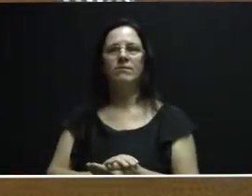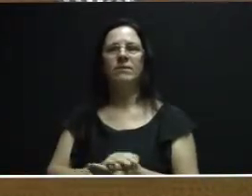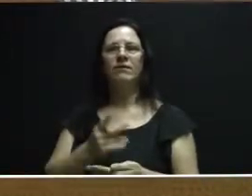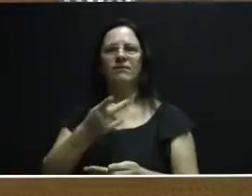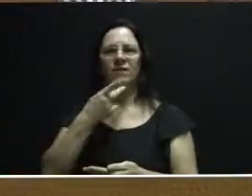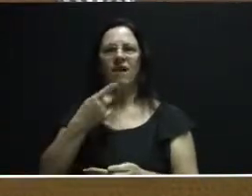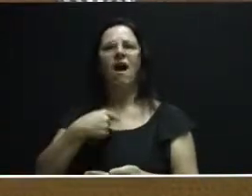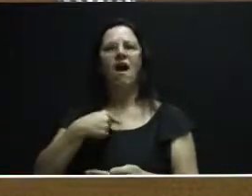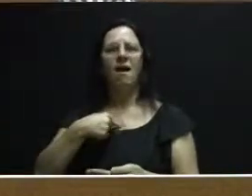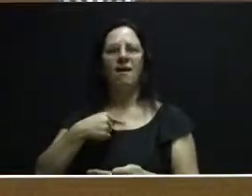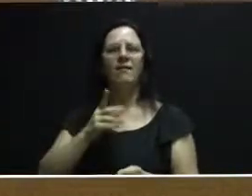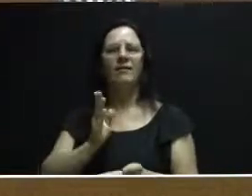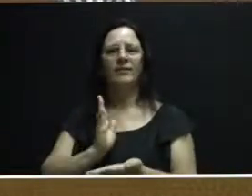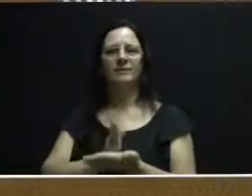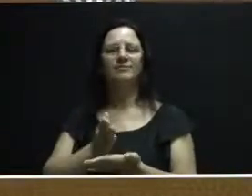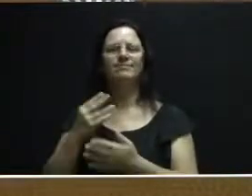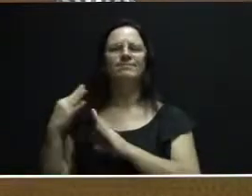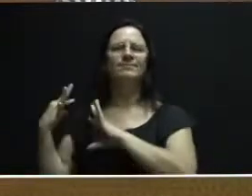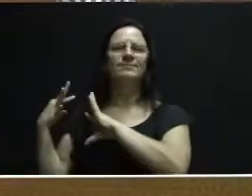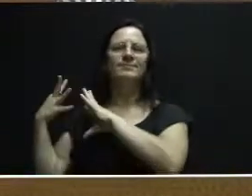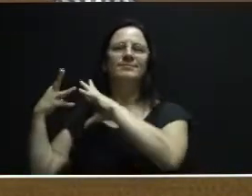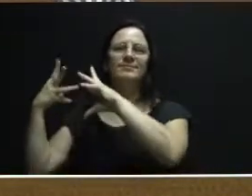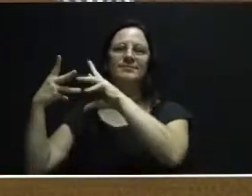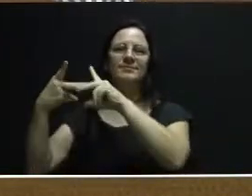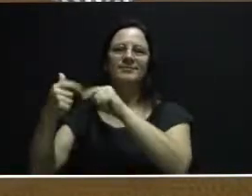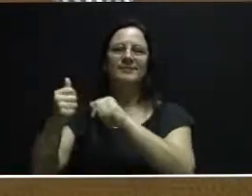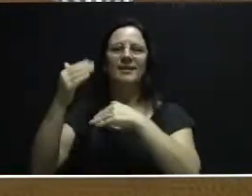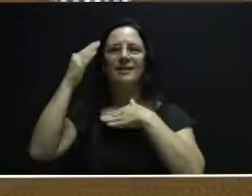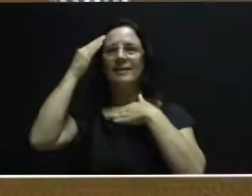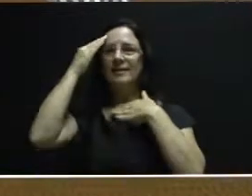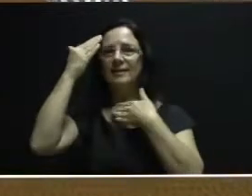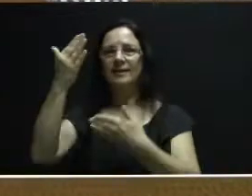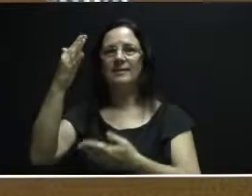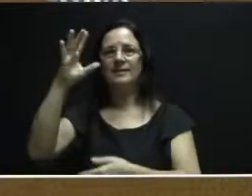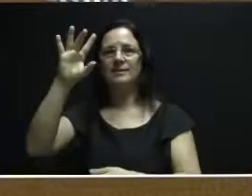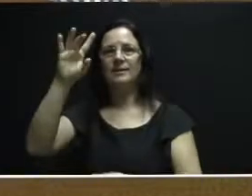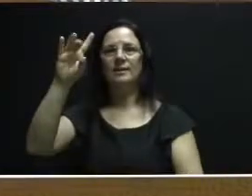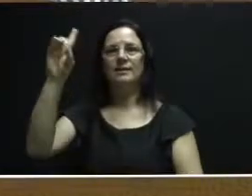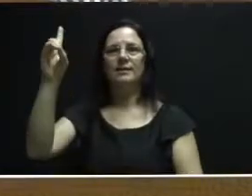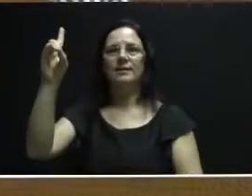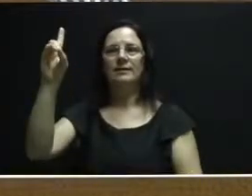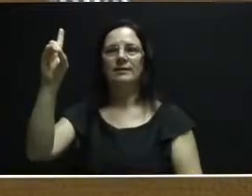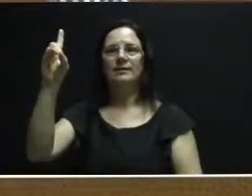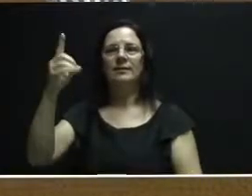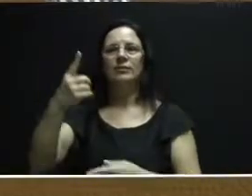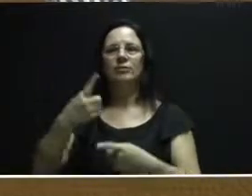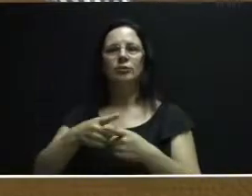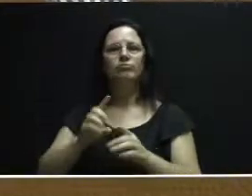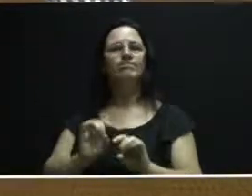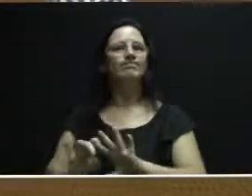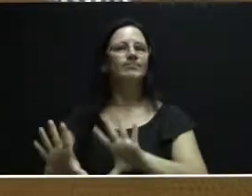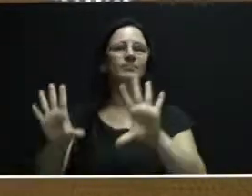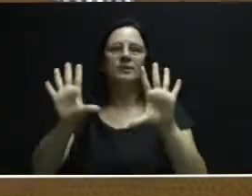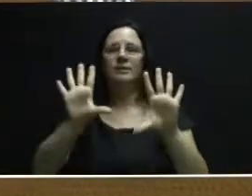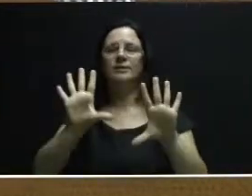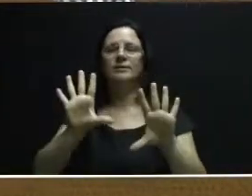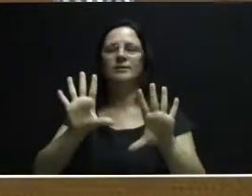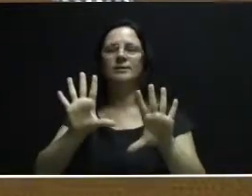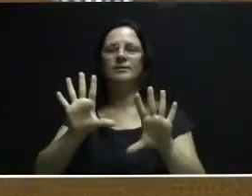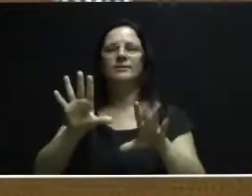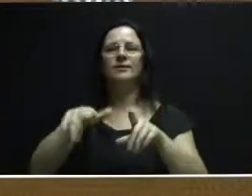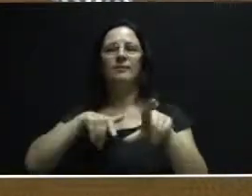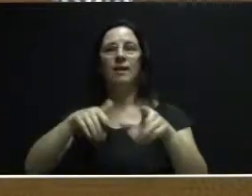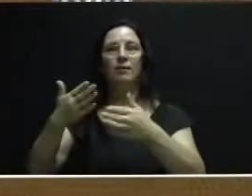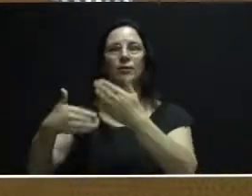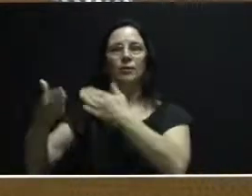ai, o que eu fiz, eu agradeço a Deus por ter realizado esse meu trabalho. E se tivesse que